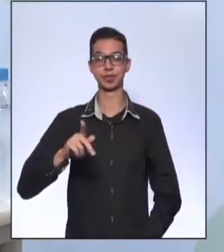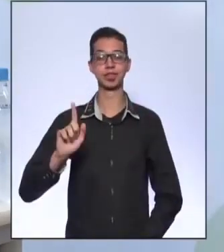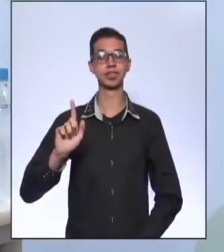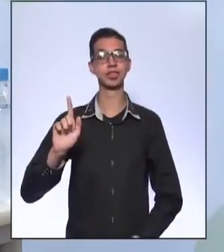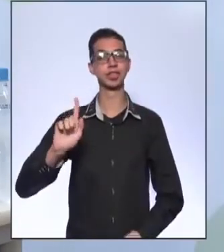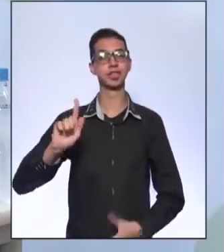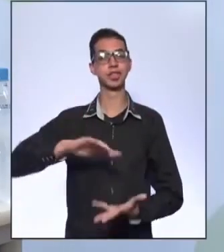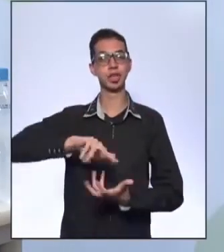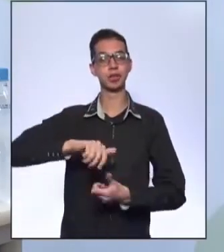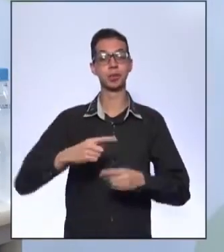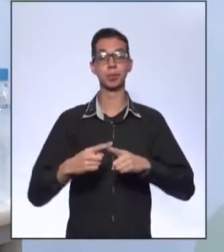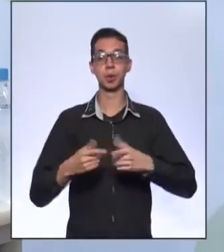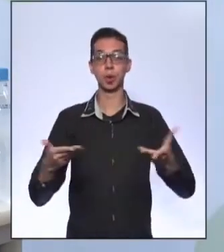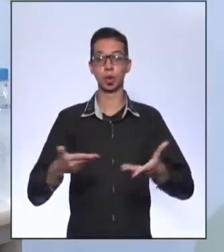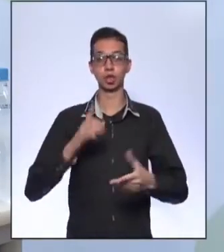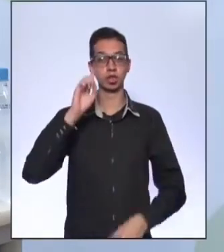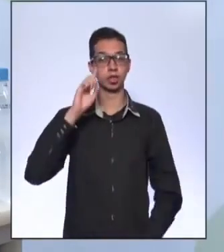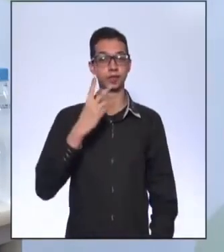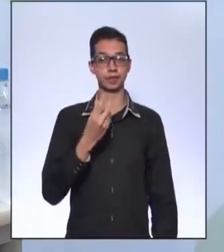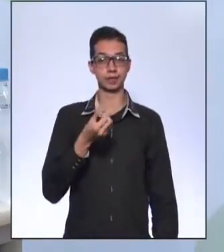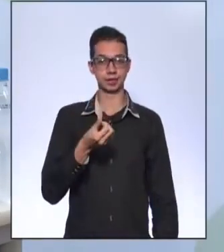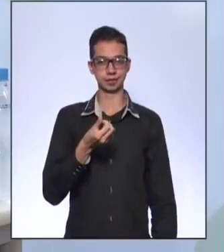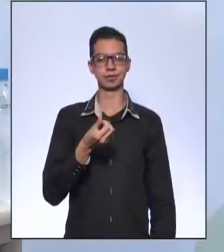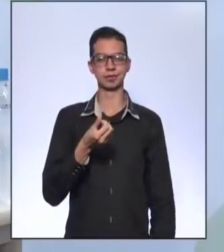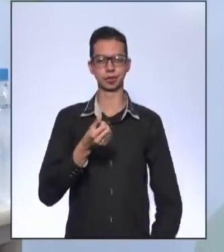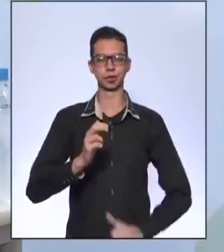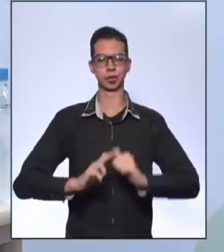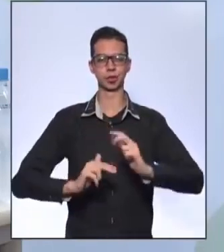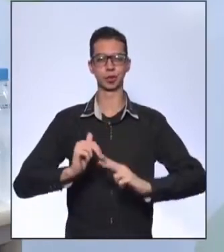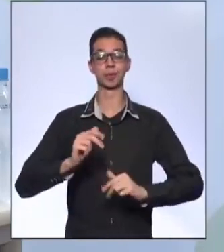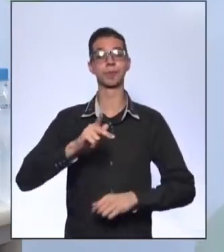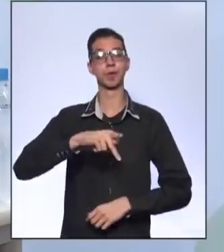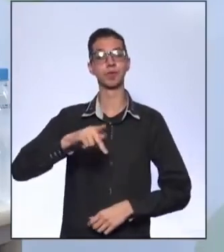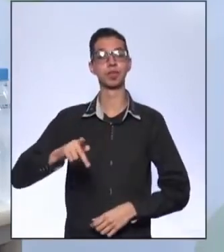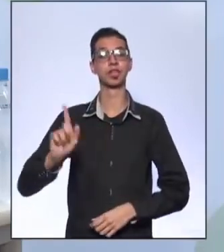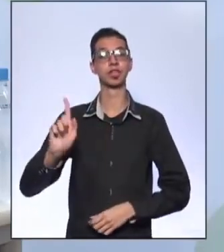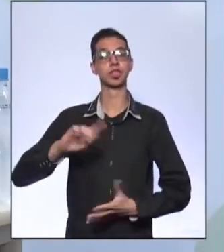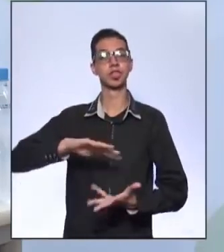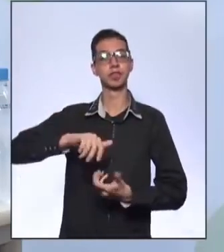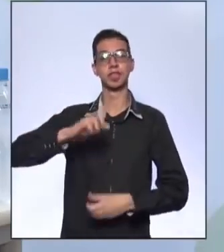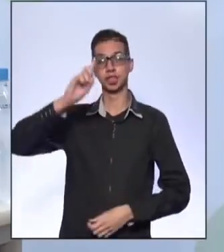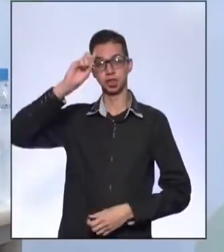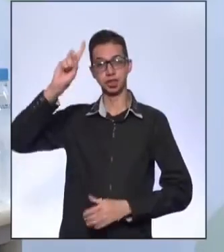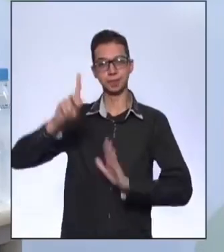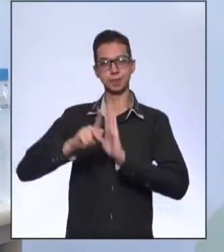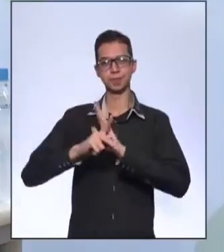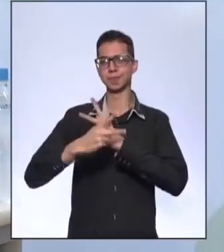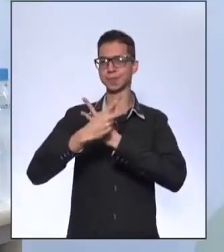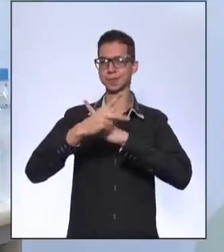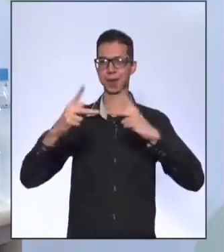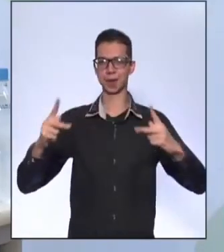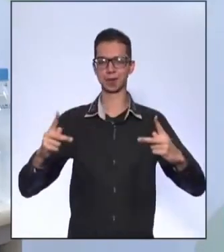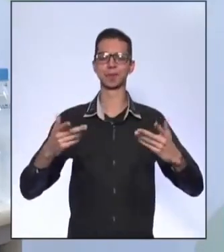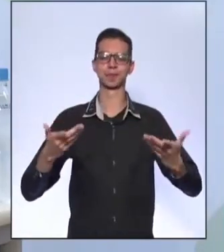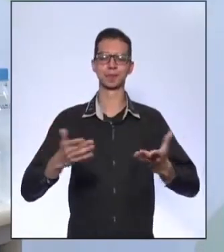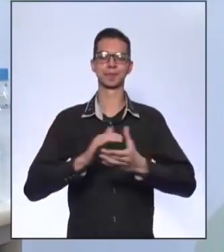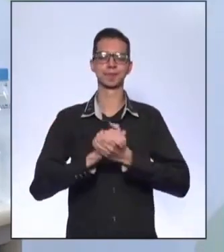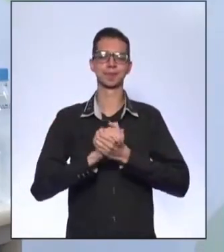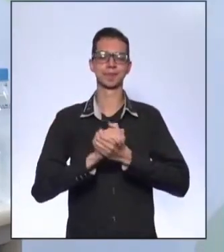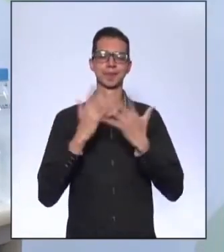26 de Junho dia do professor de geografia Então parabéns aí meus colegas de trabalho é por essa Nobre